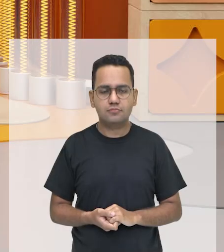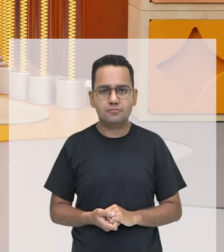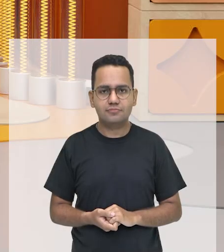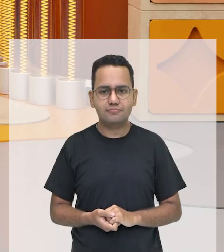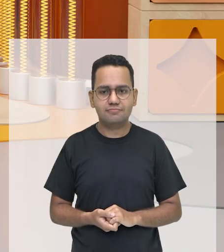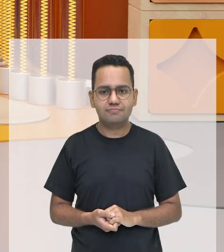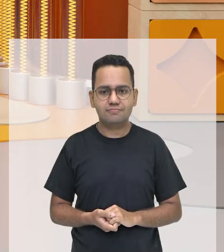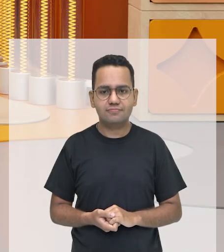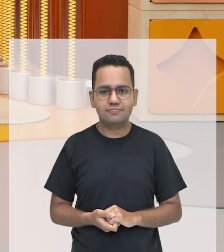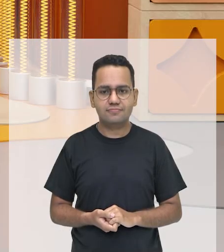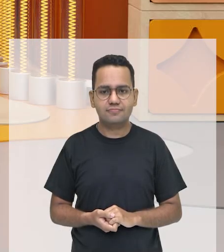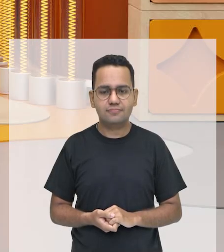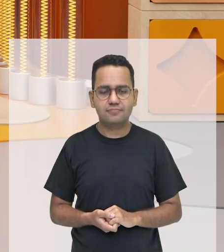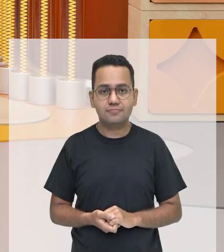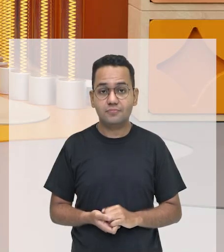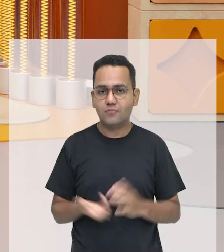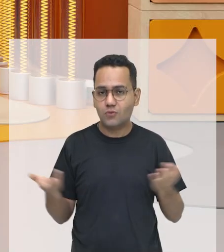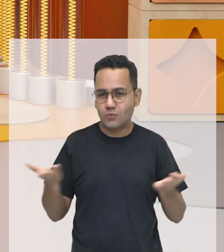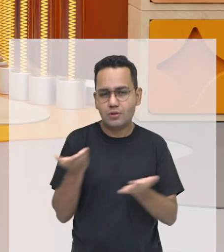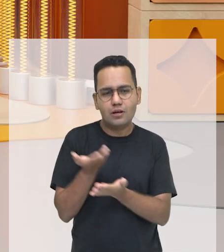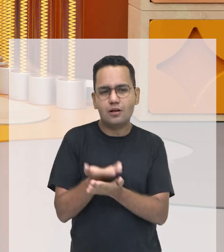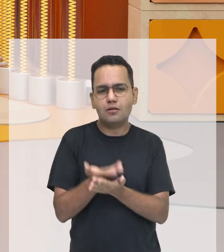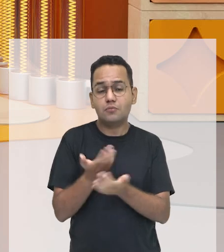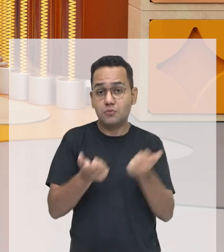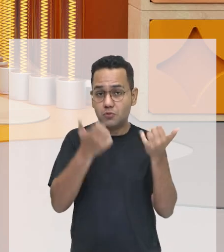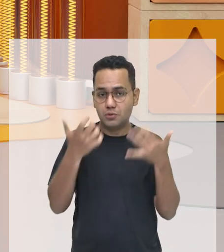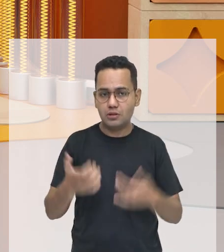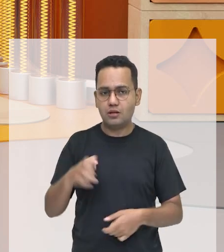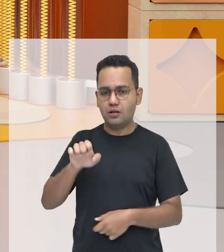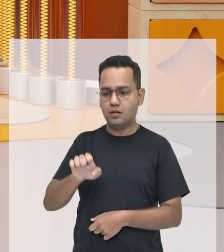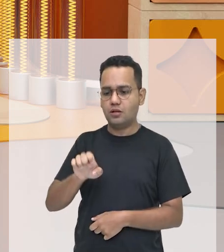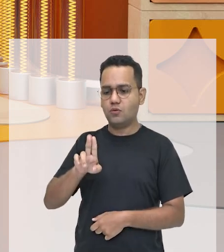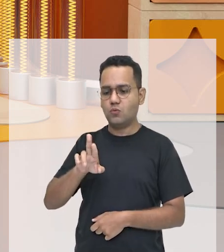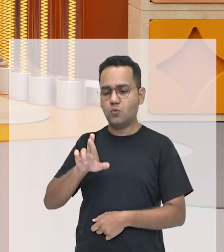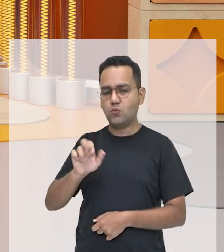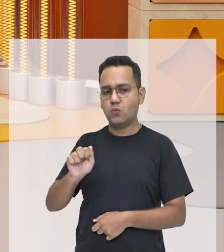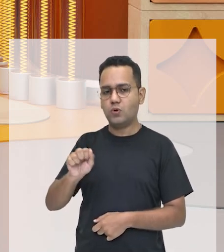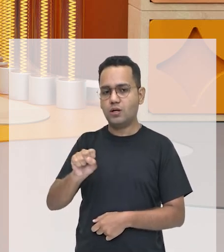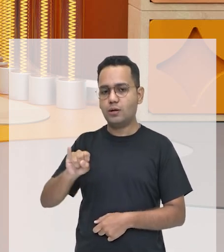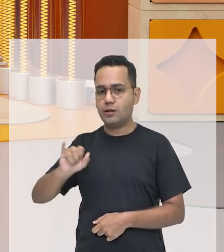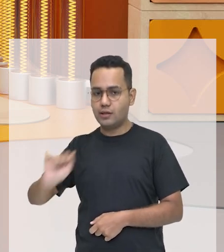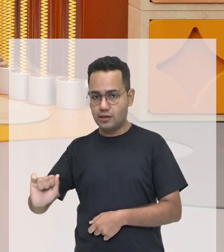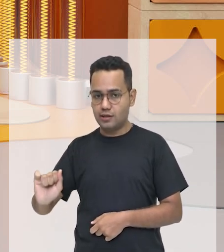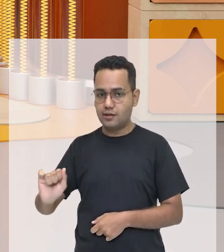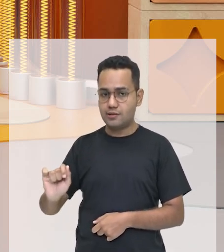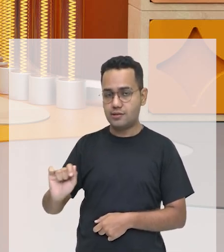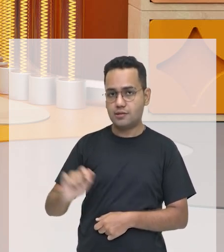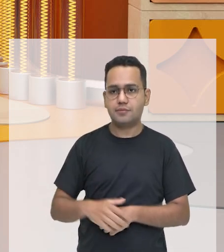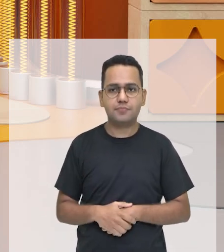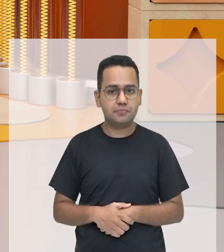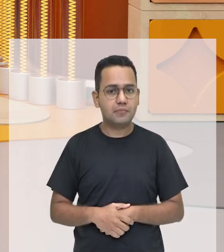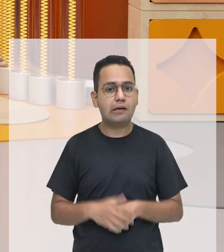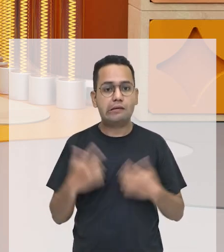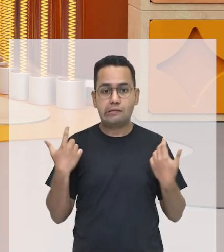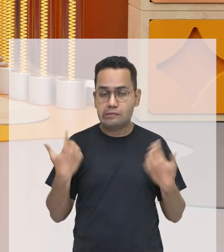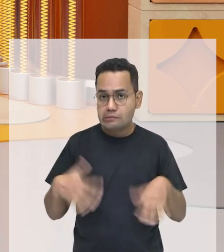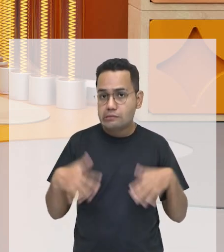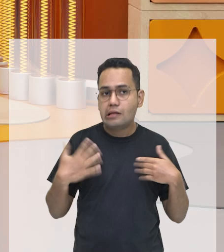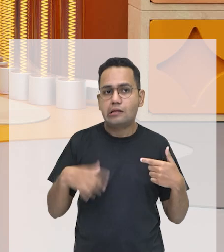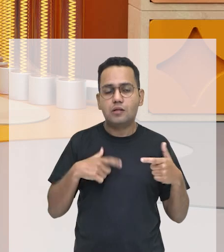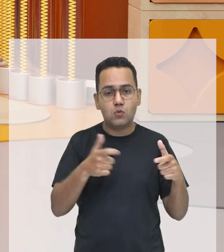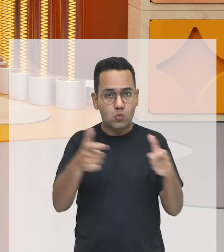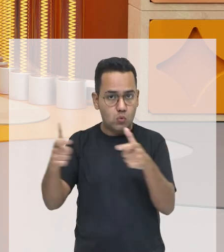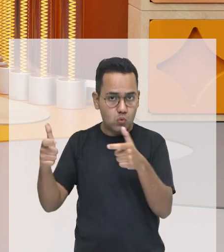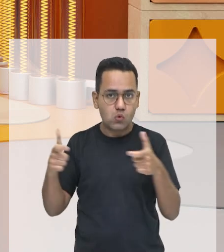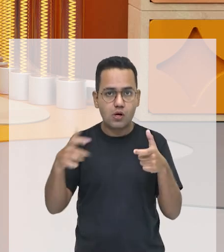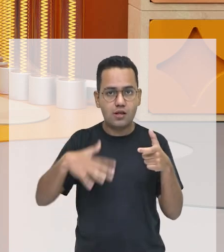E é isso aí, gente. Hoje nós vamos falar da Eurásia, tá? A Eurásia aí, conhecida como uma vasta região geográfica, né?